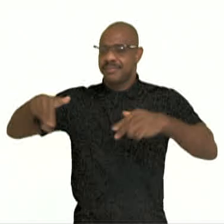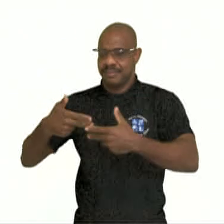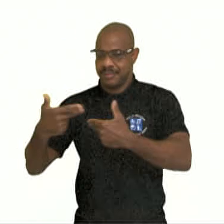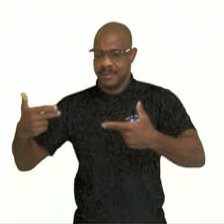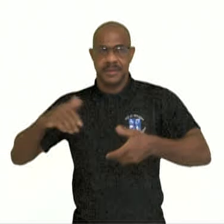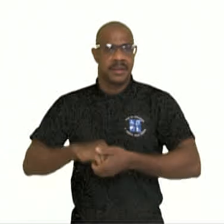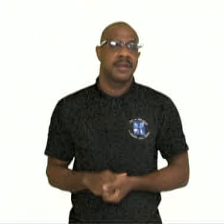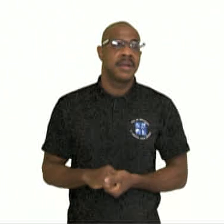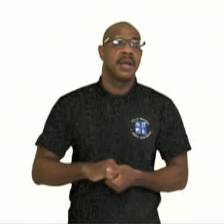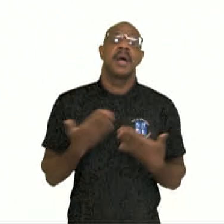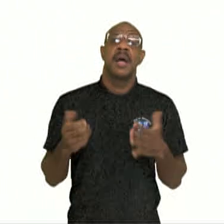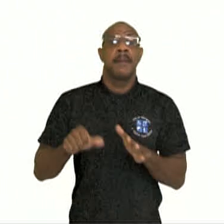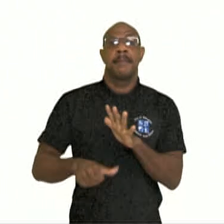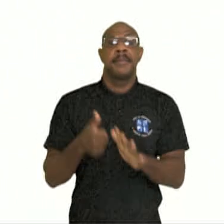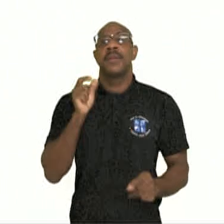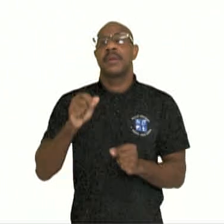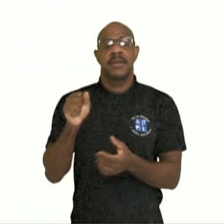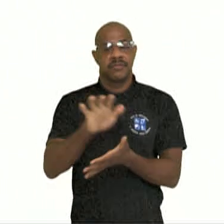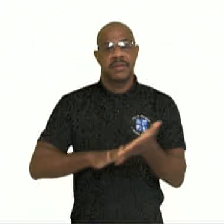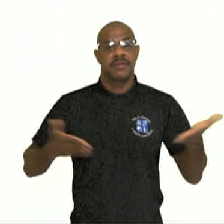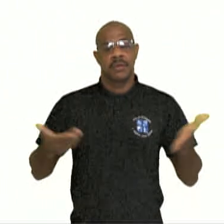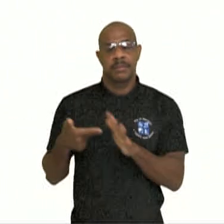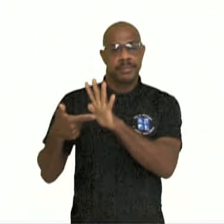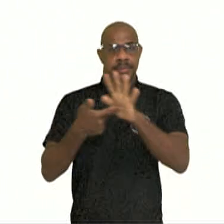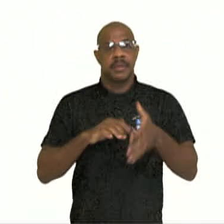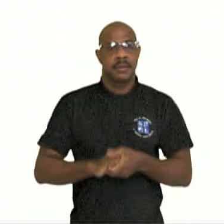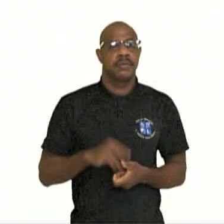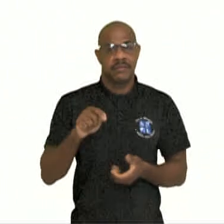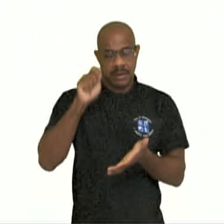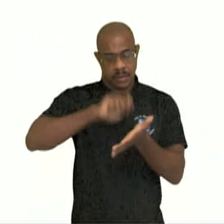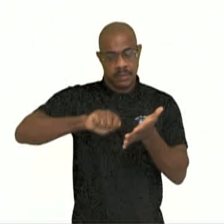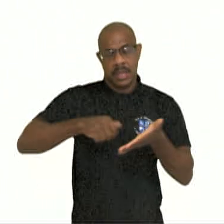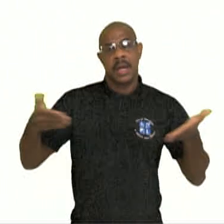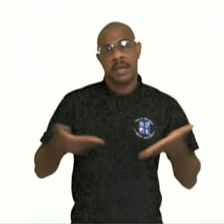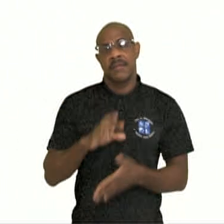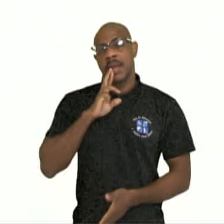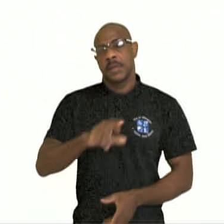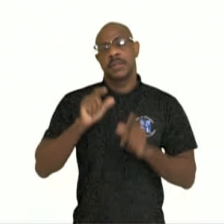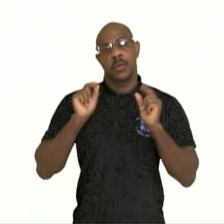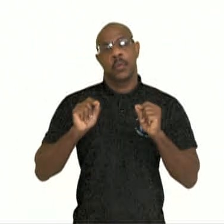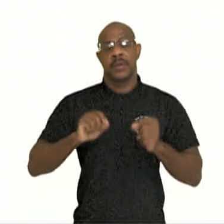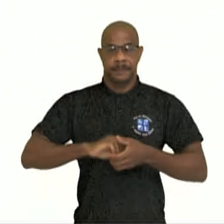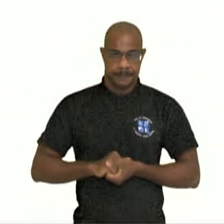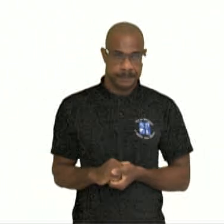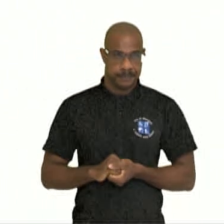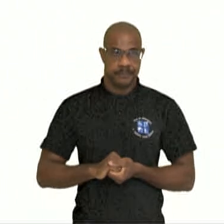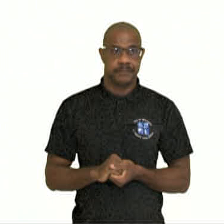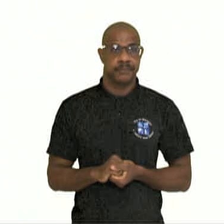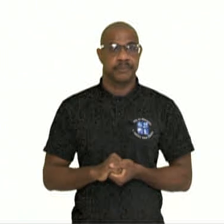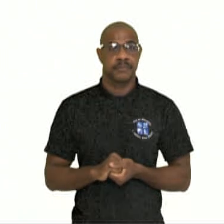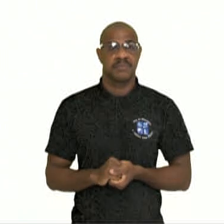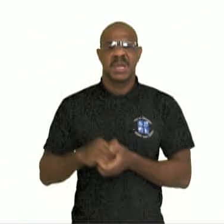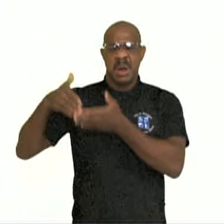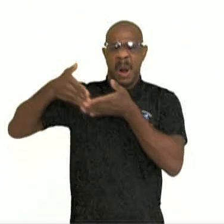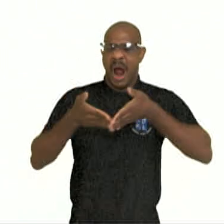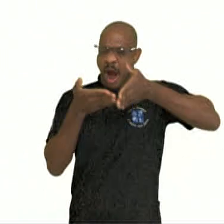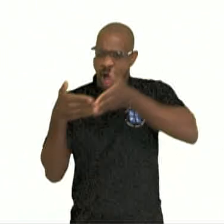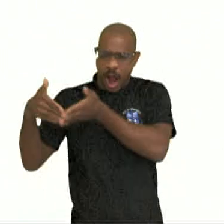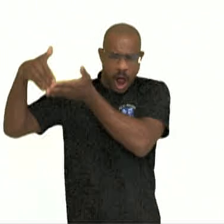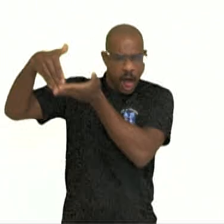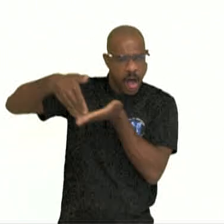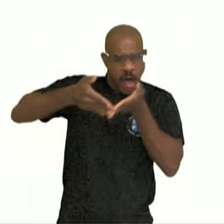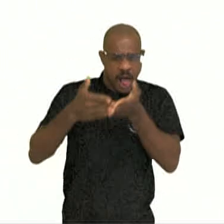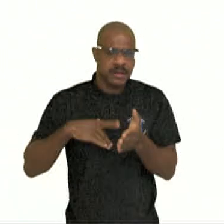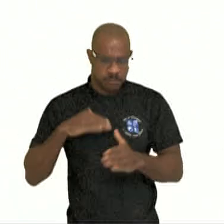E agora a nossa primeira atividade, que você vai anotar aí no seu caderno e vai respondê-la. Olha aqui, As grandes navegações foram